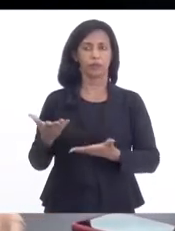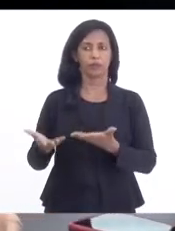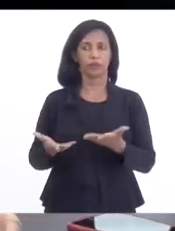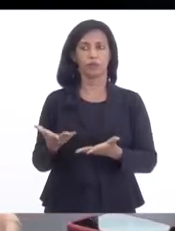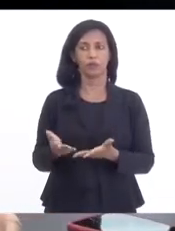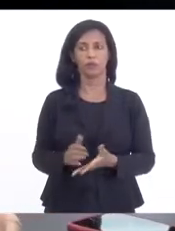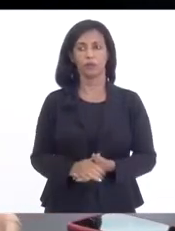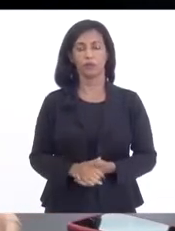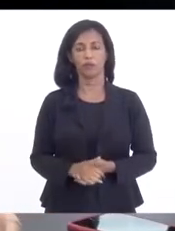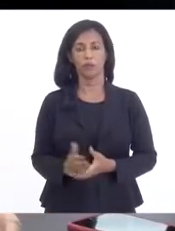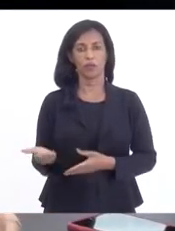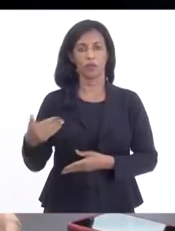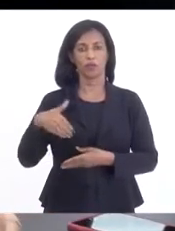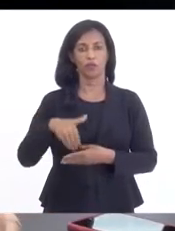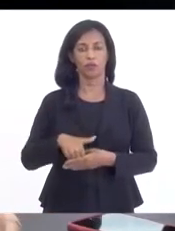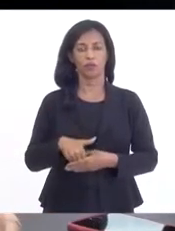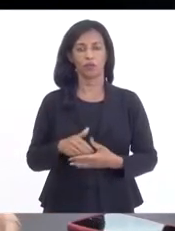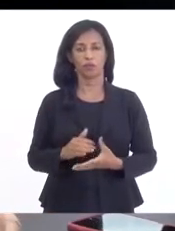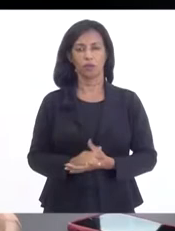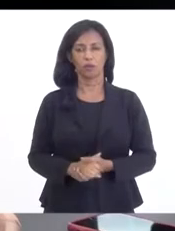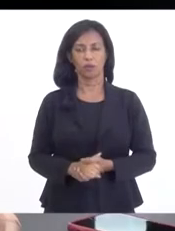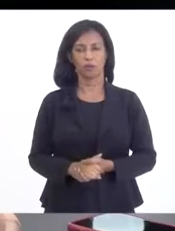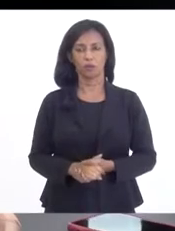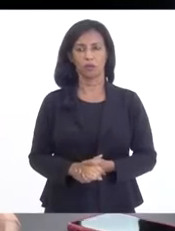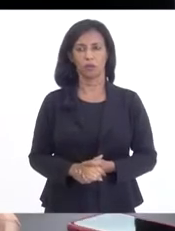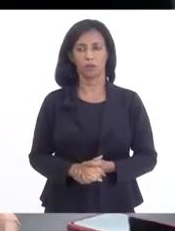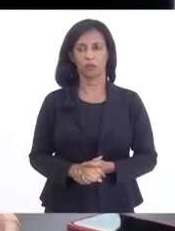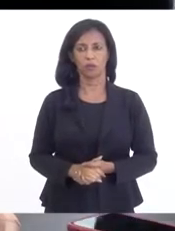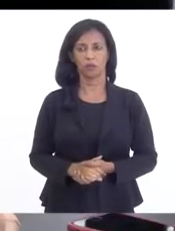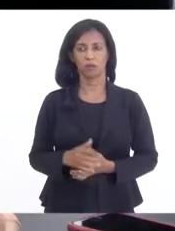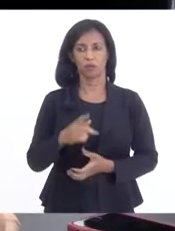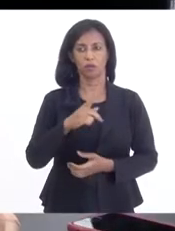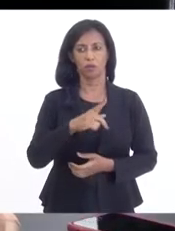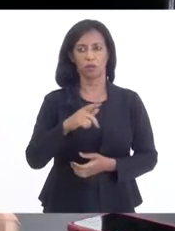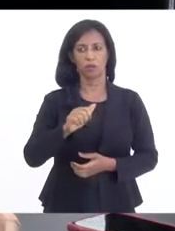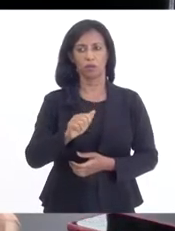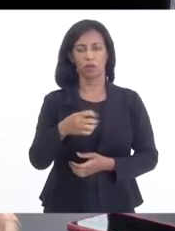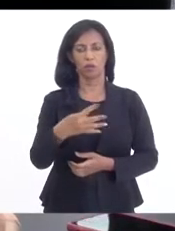o voto do projeto de lei